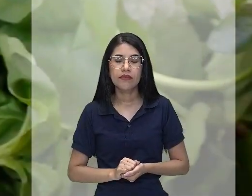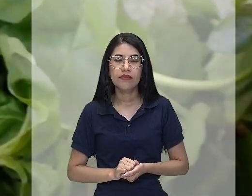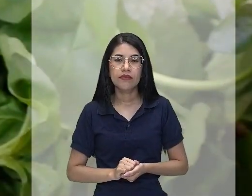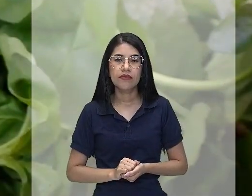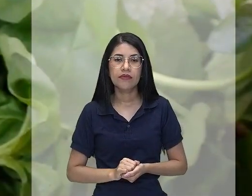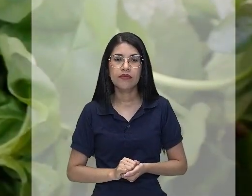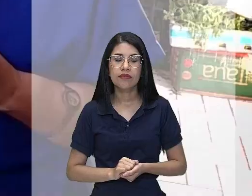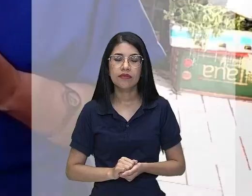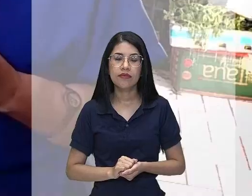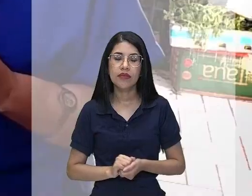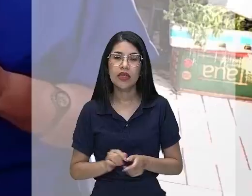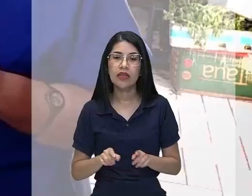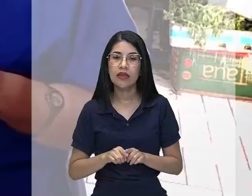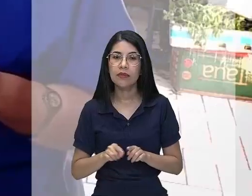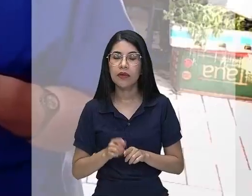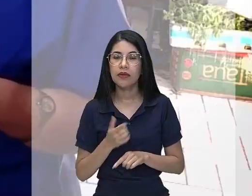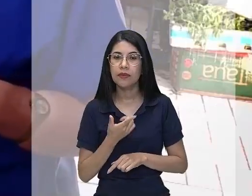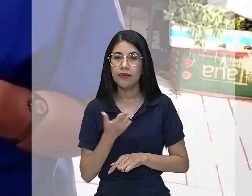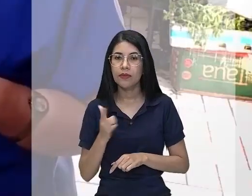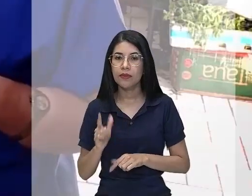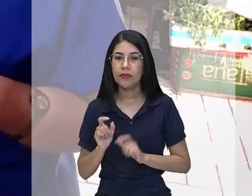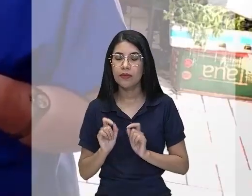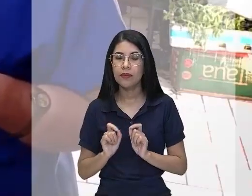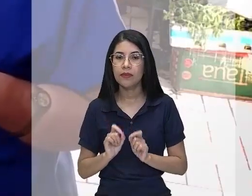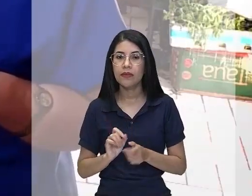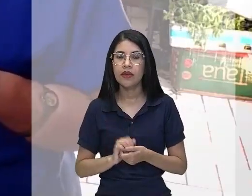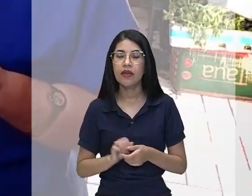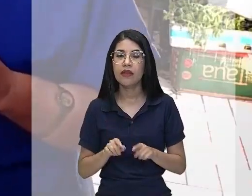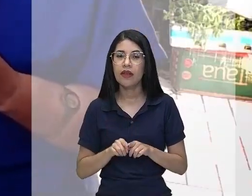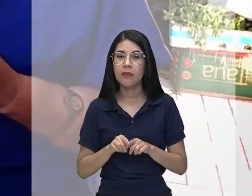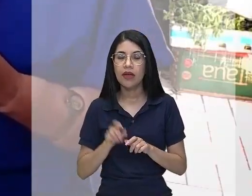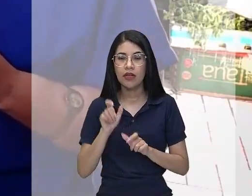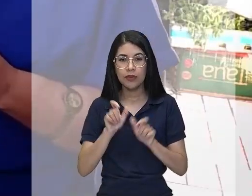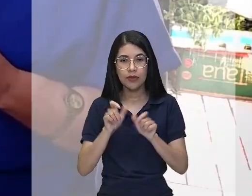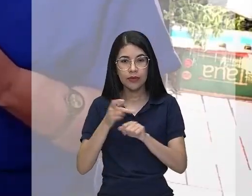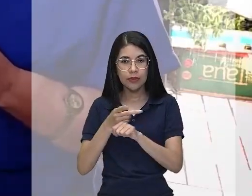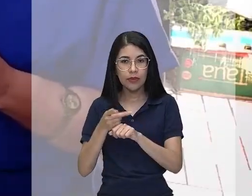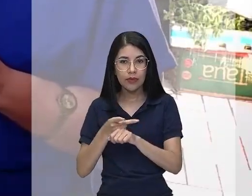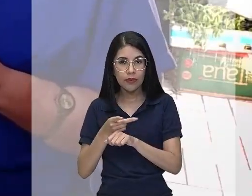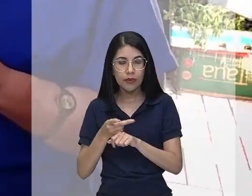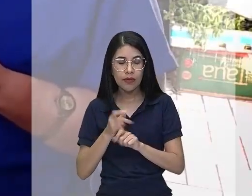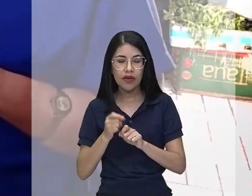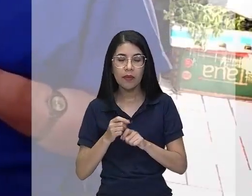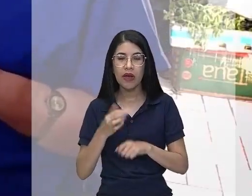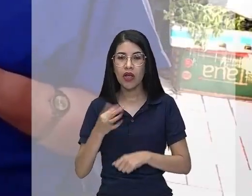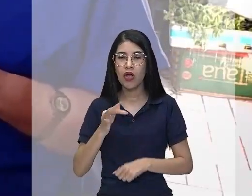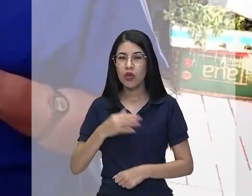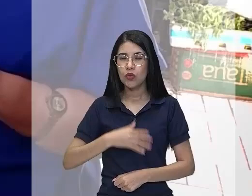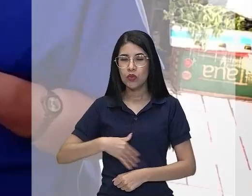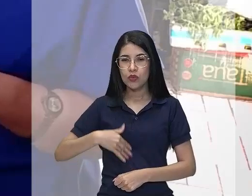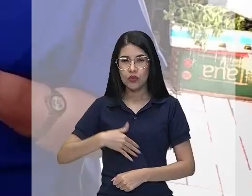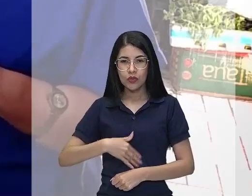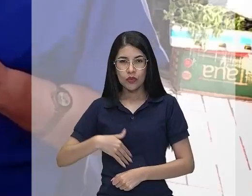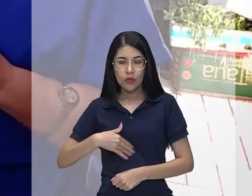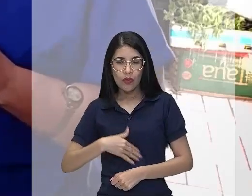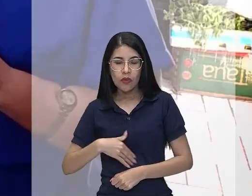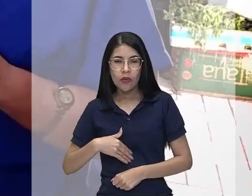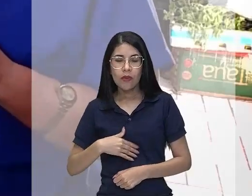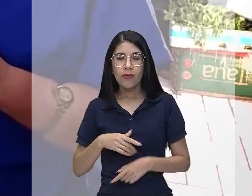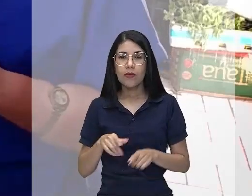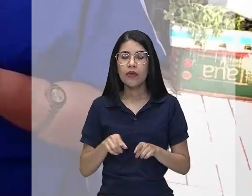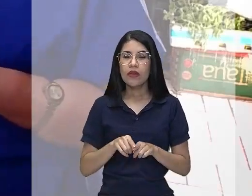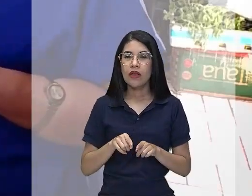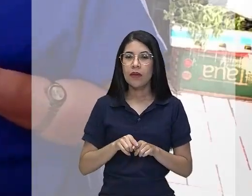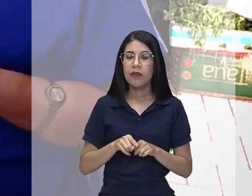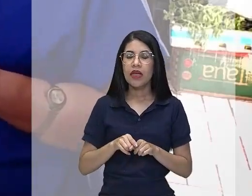Aí fora isso aqui, o que o pessoal tem nos procurado muito é para estômago, problema de estômago, problema